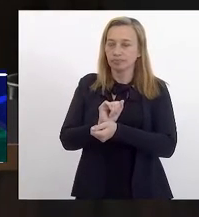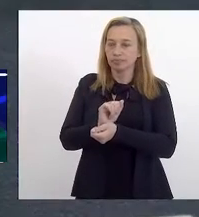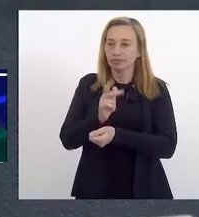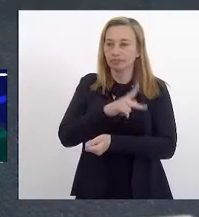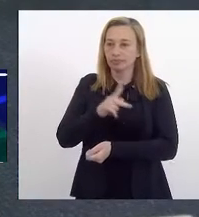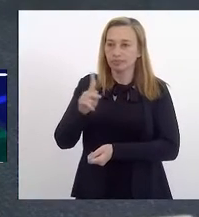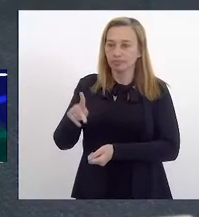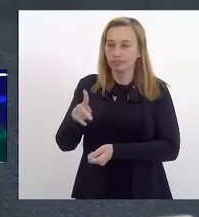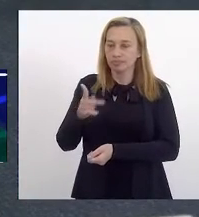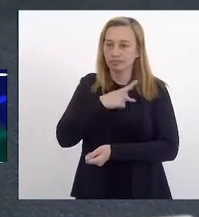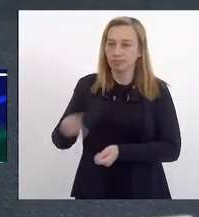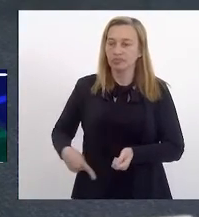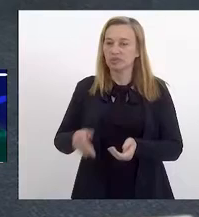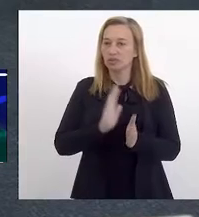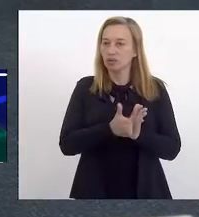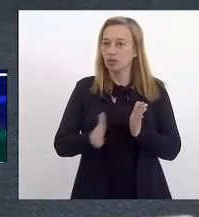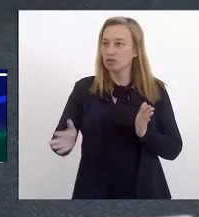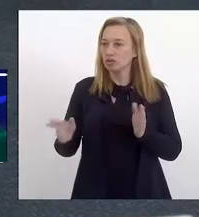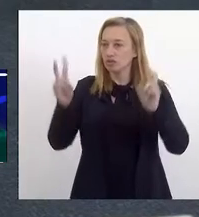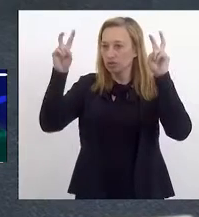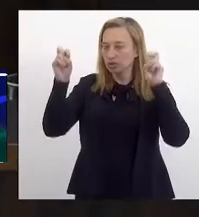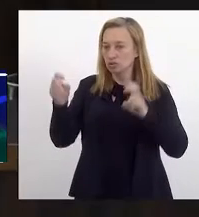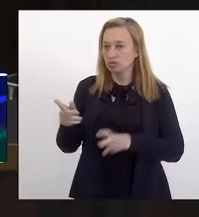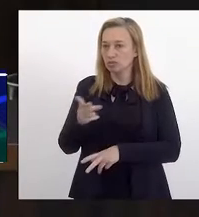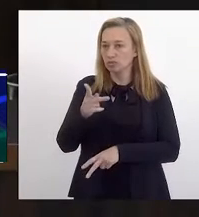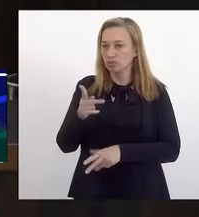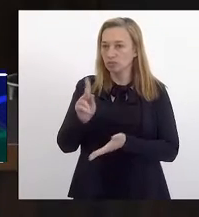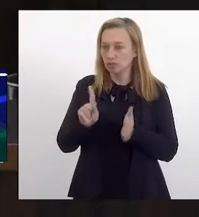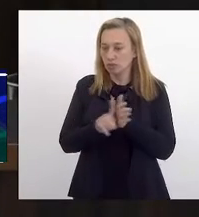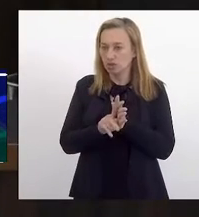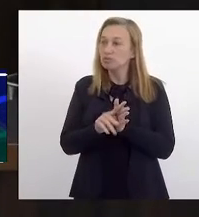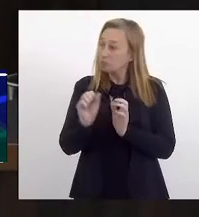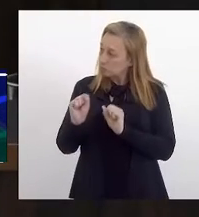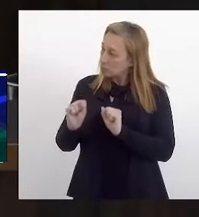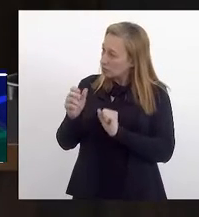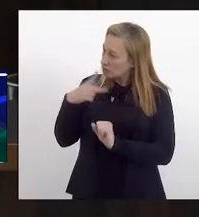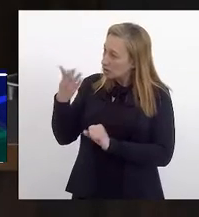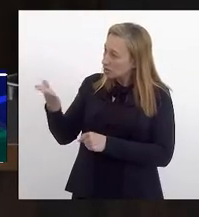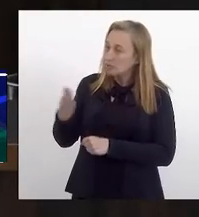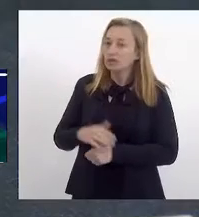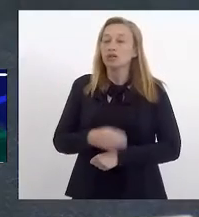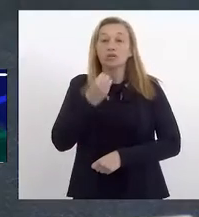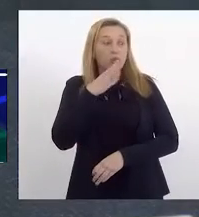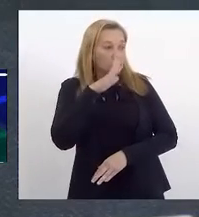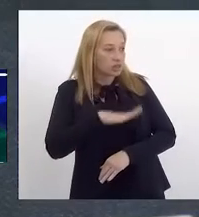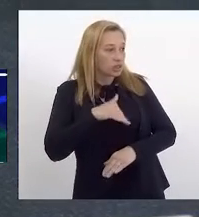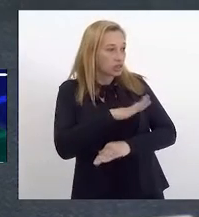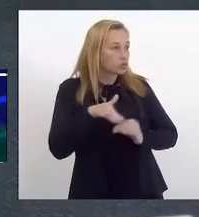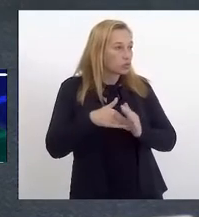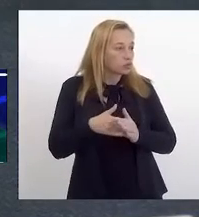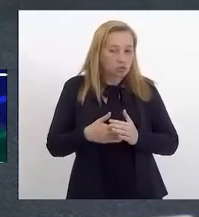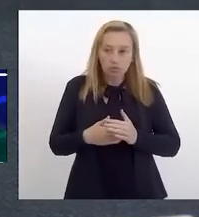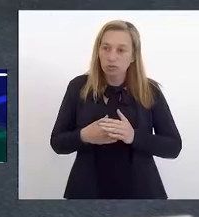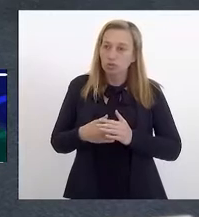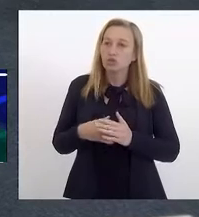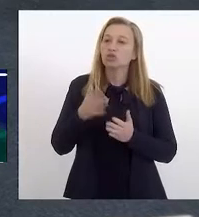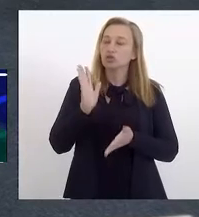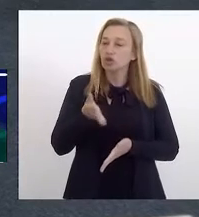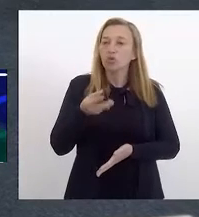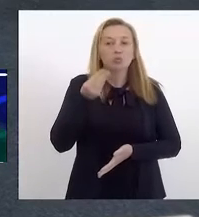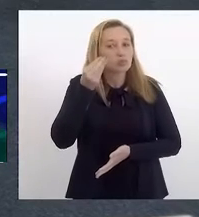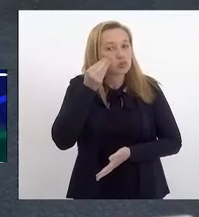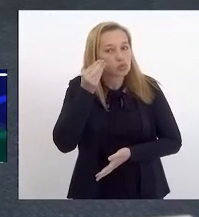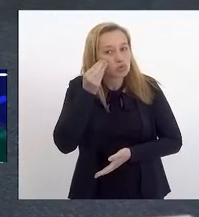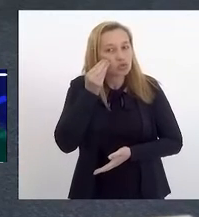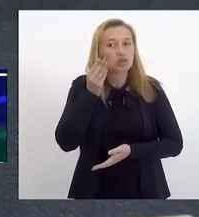de ordem, é possível? Sobre o projeto. Pois não, deputada. Pois não, deputada. Bom, boa tarde a todas e todos. Eu já tive a